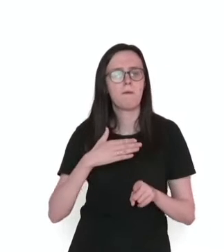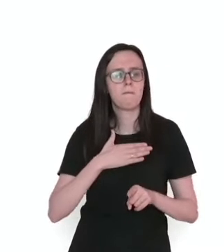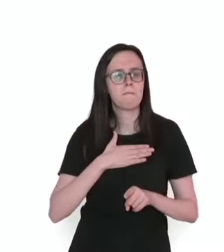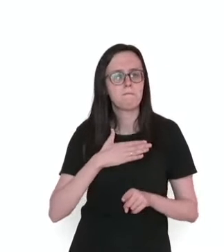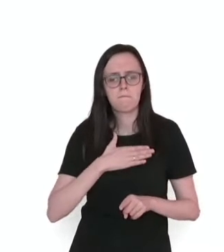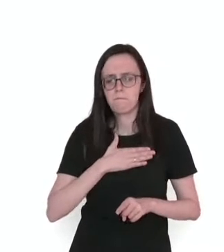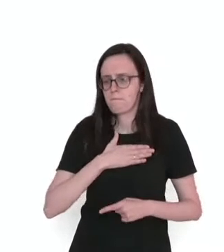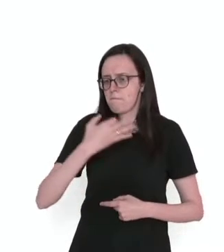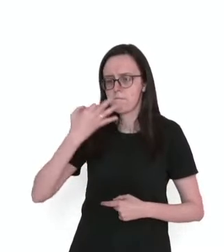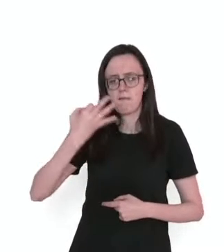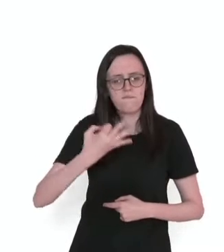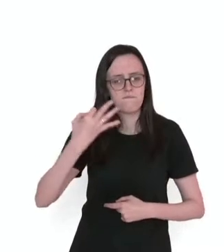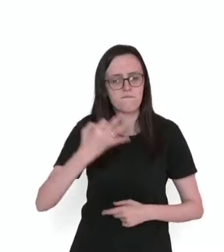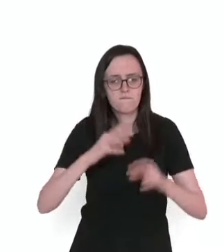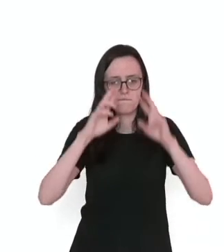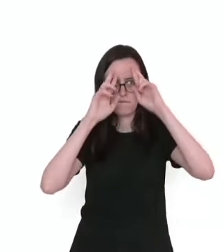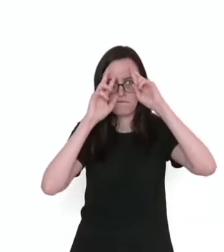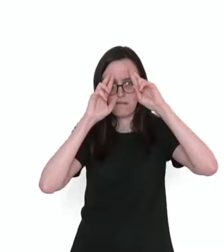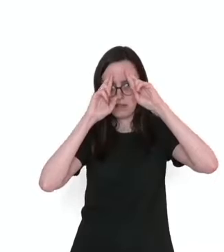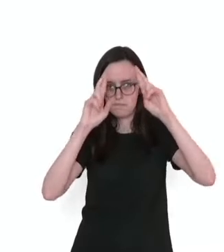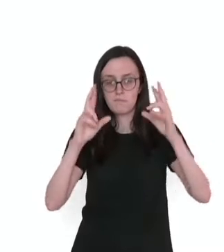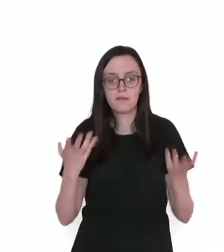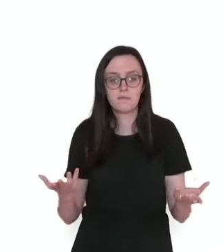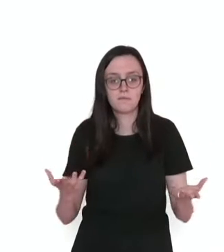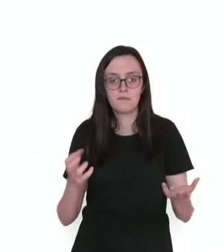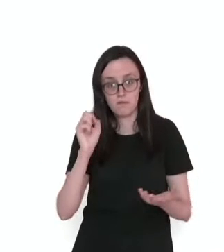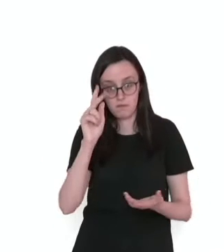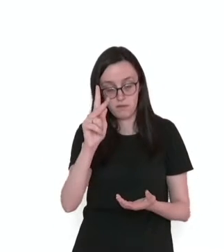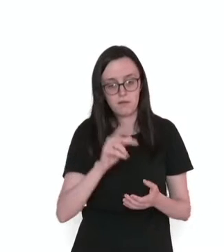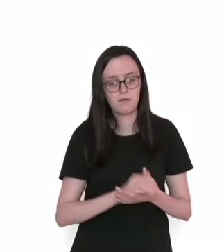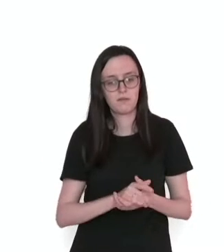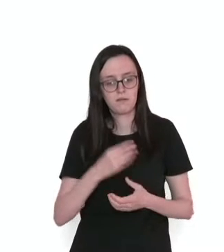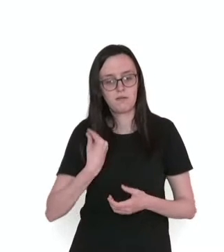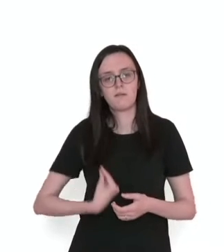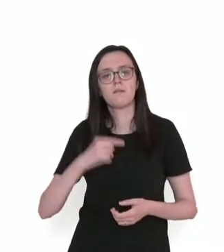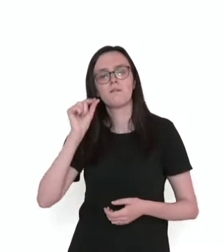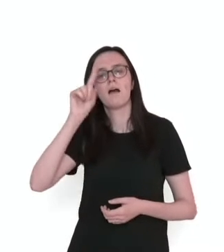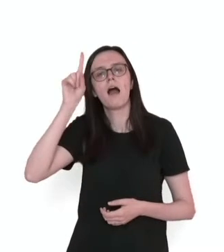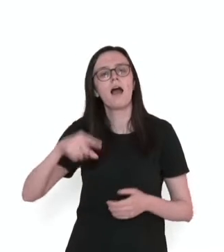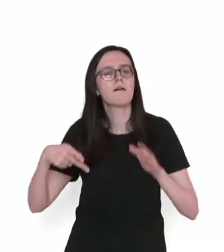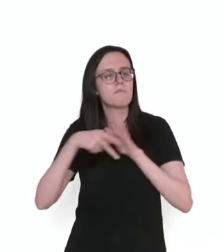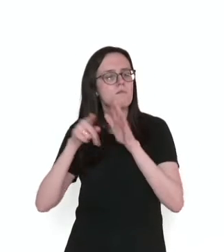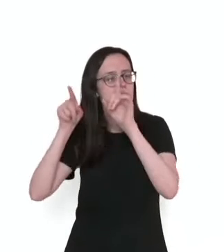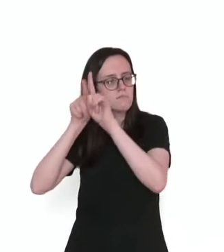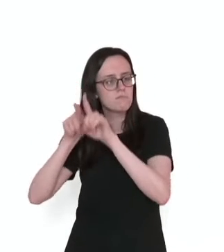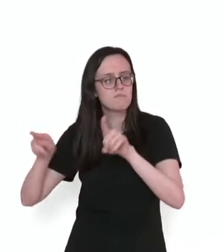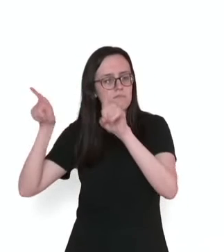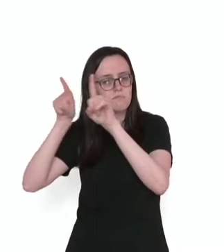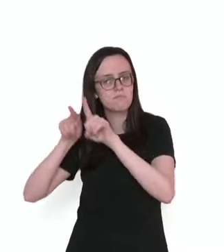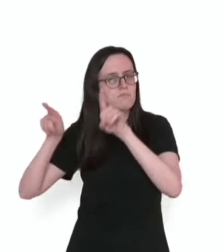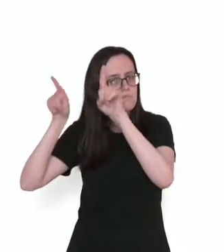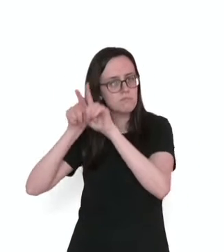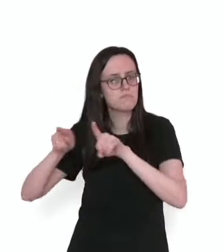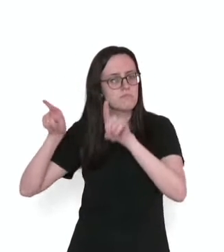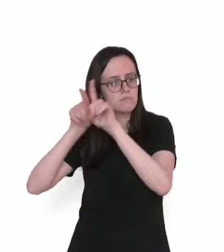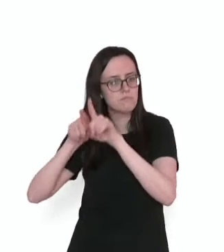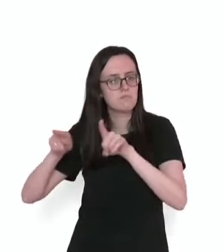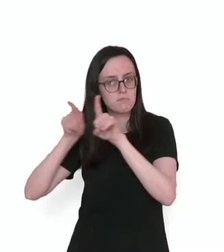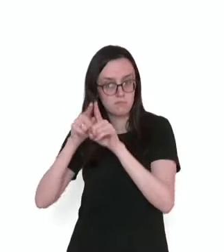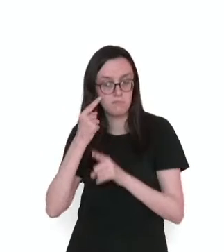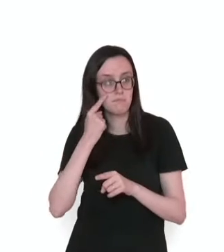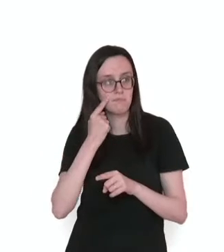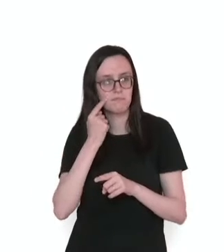e respeito, ok? Então, estão aqui transcritas as rimas da primeira estrofe. Ó, confere